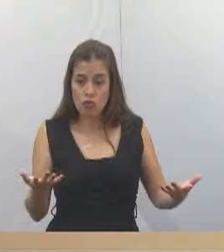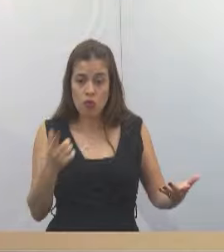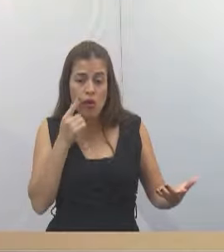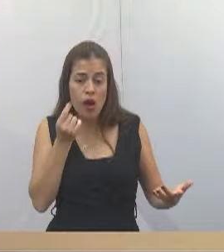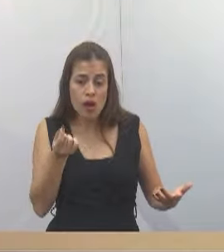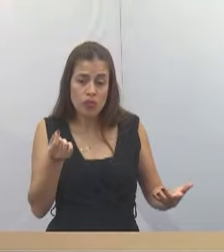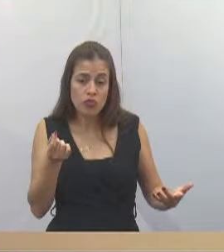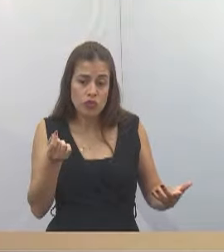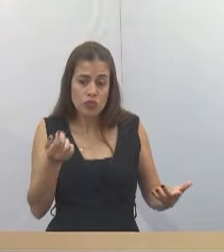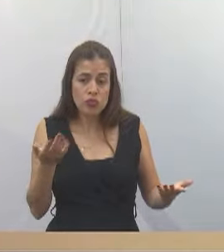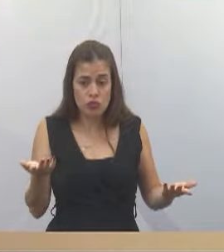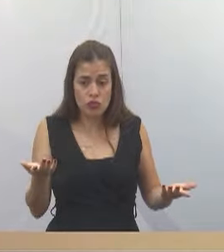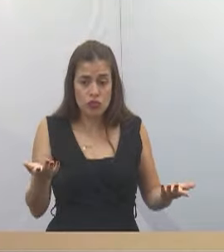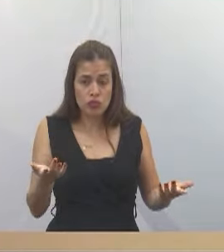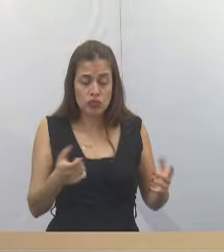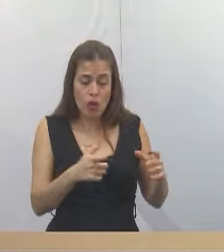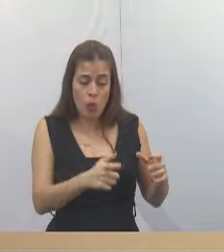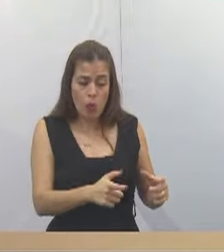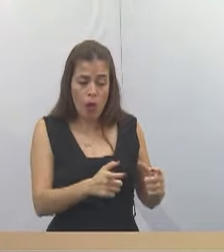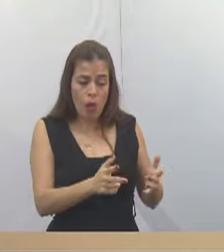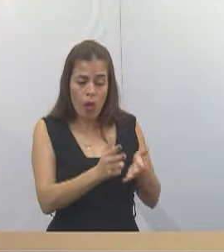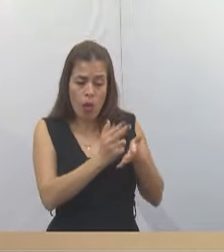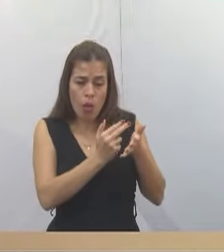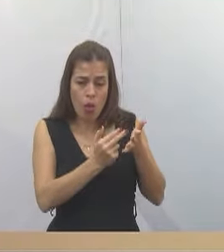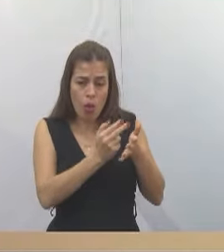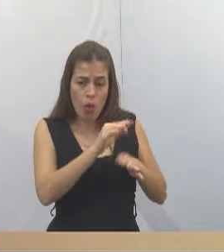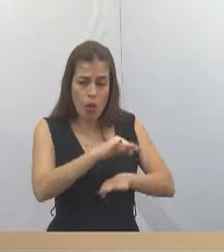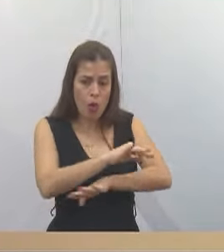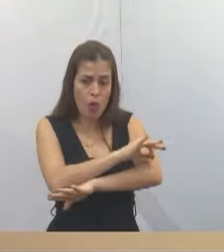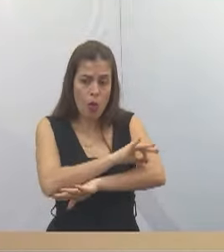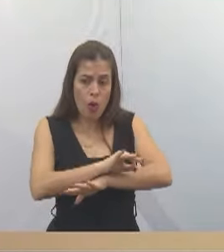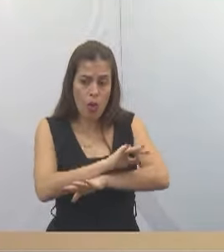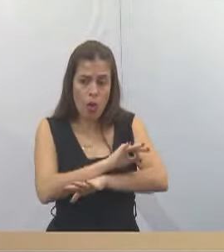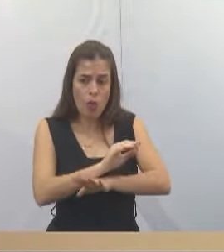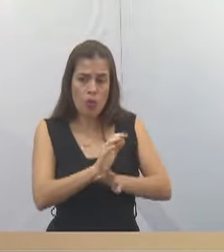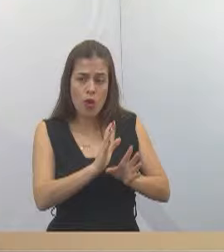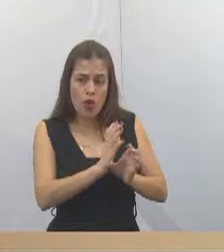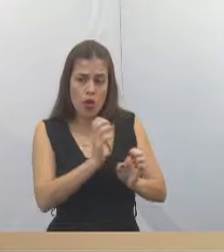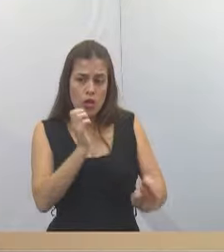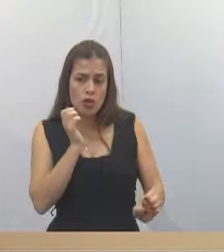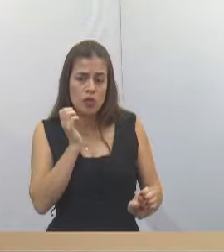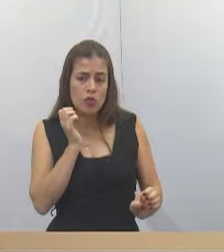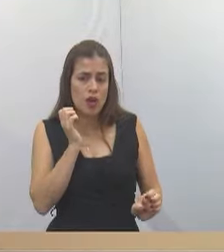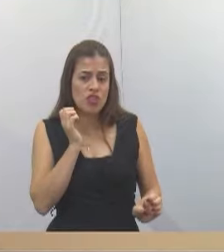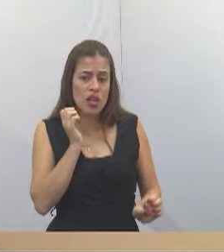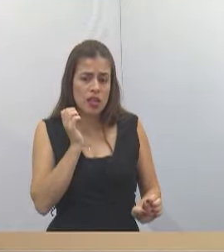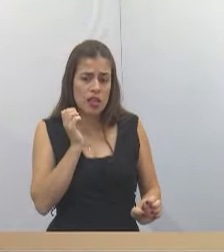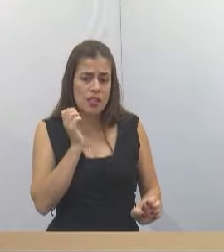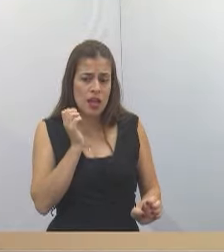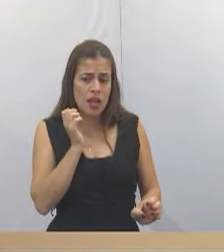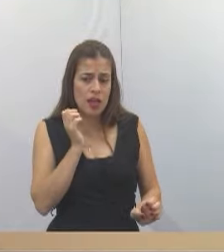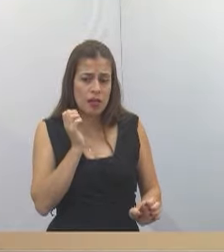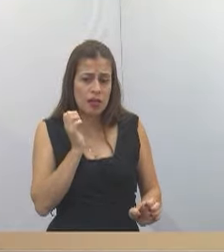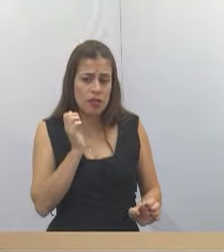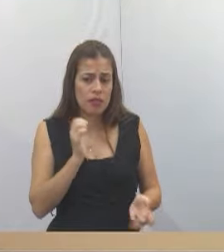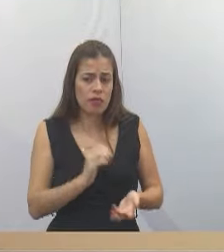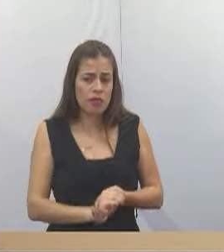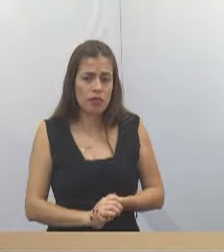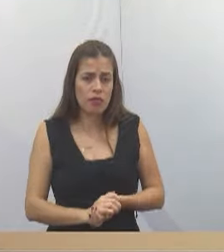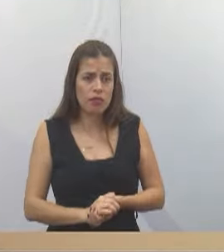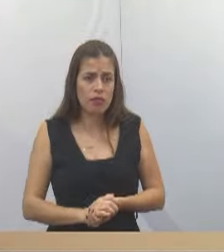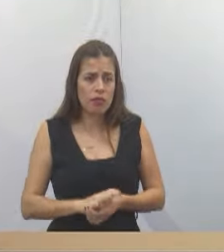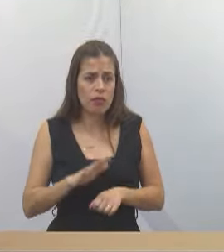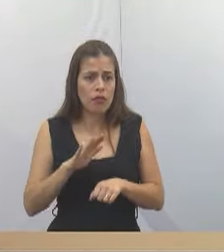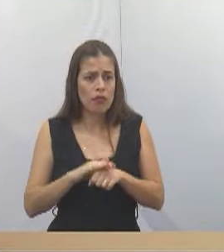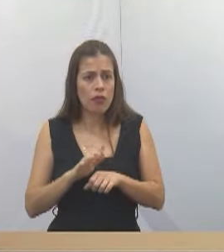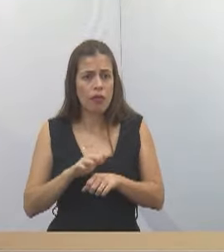o espaço pet, o espaço do cachorrinho e do gatinho, seja desenhado pelo engenheiro e chamar alguém da causa para decidir junto se